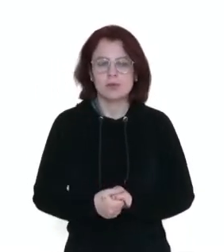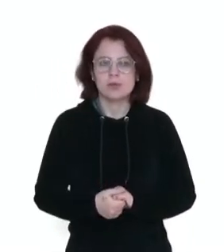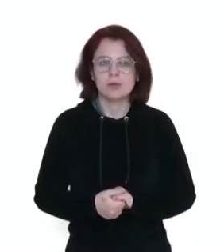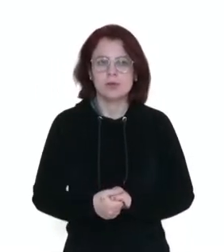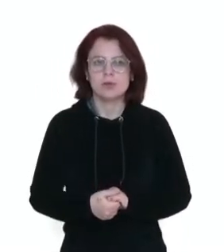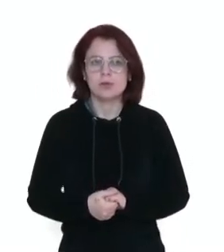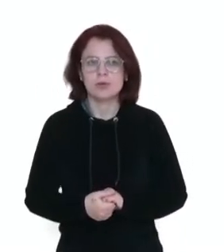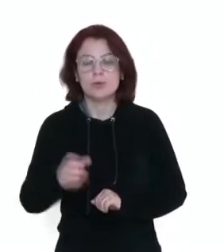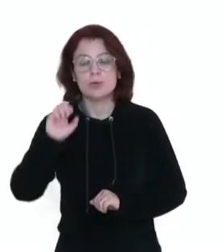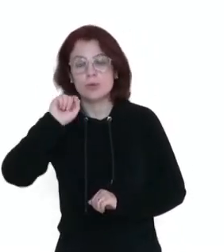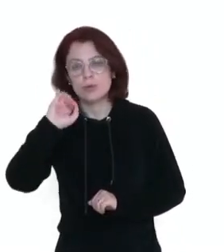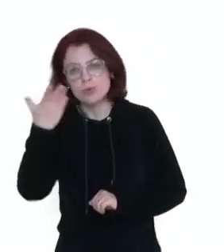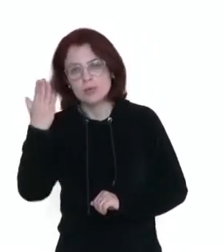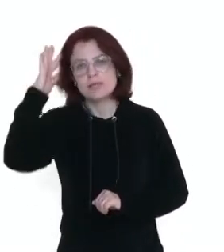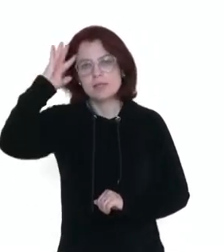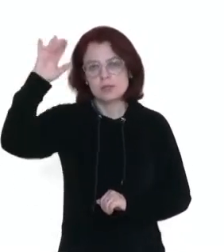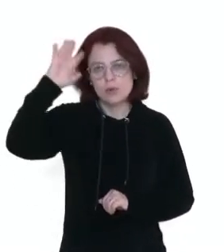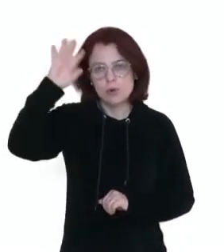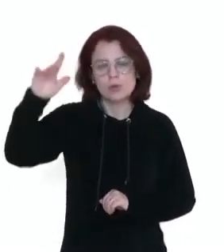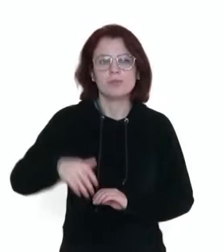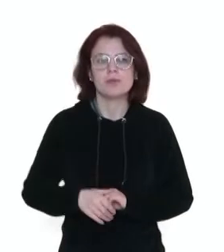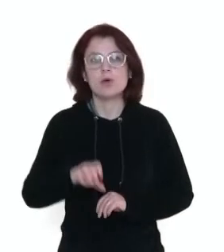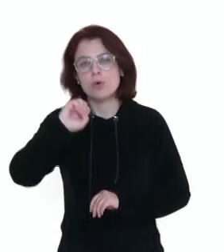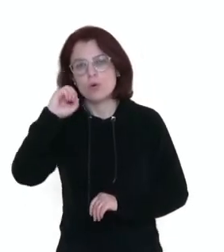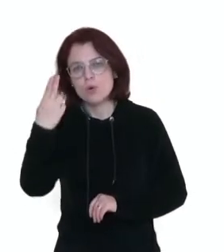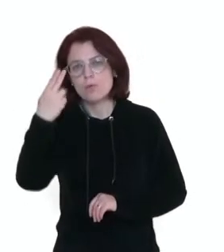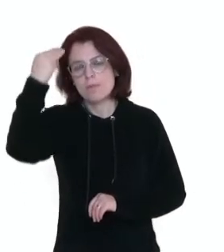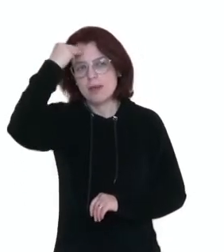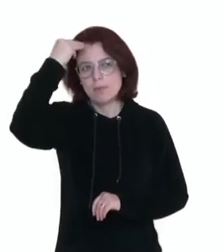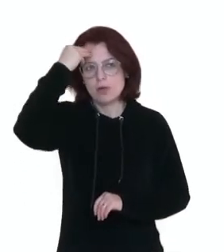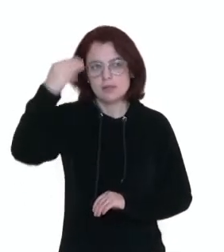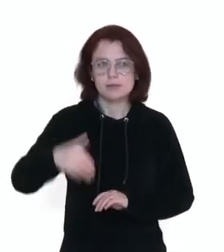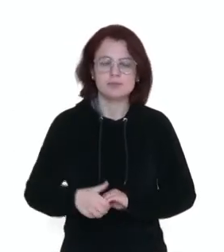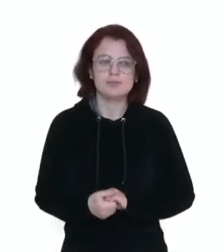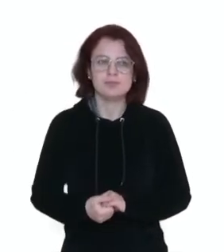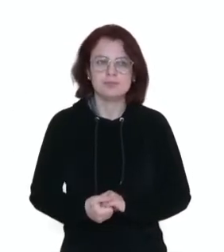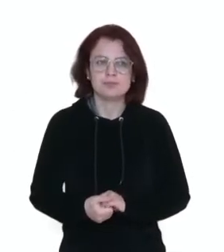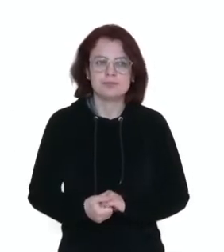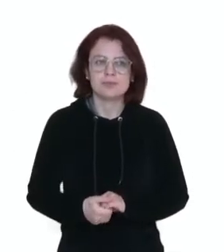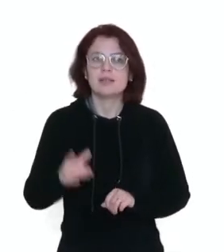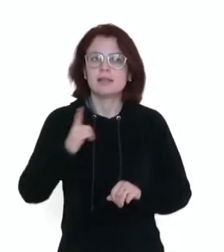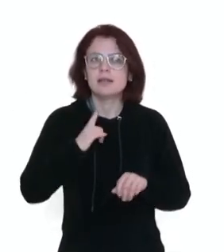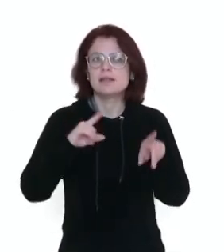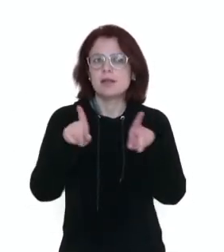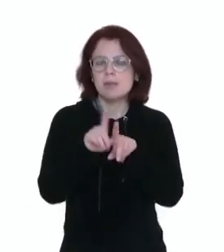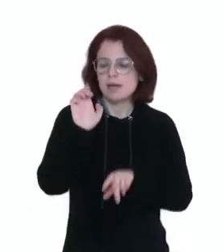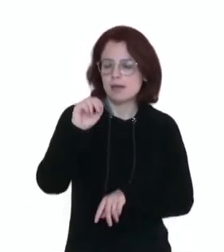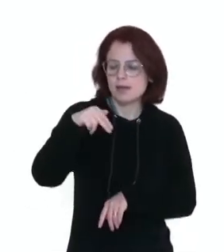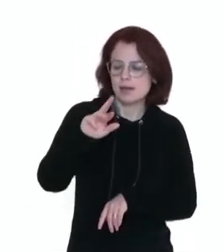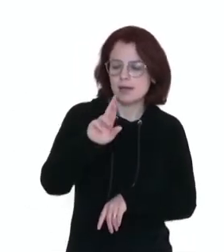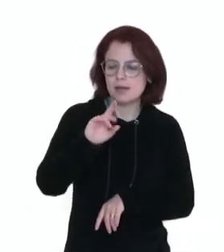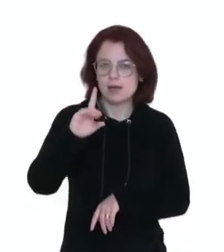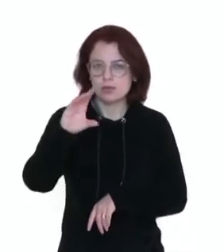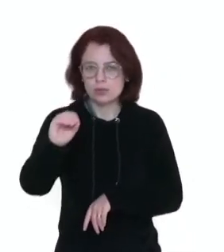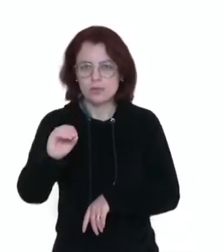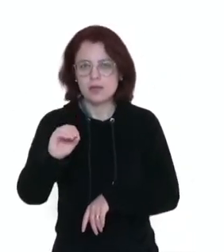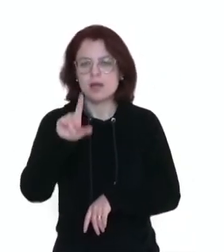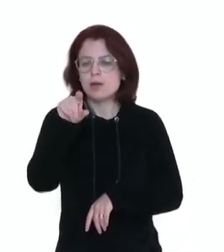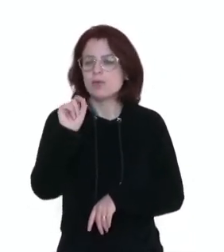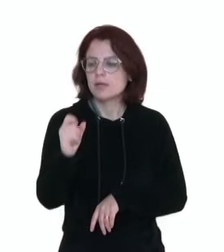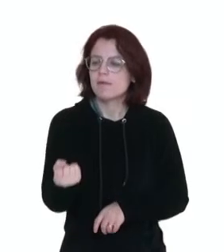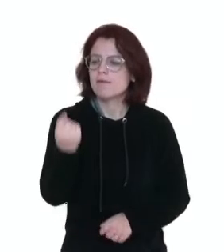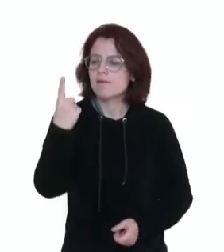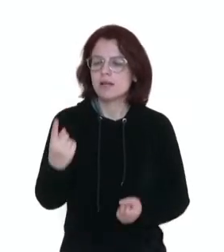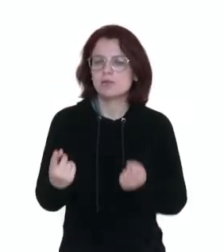ele acontece nos sonhos ou na memória. Também tem o enredo. O que é o enredo? É o conjunto de fatos